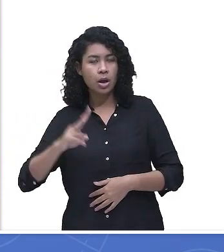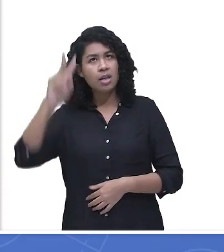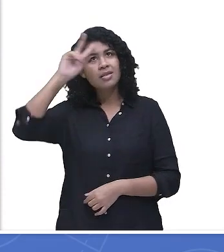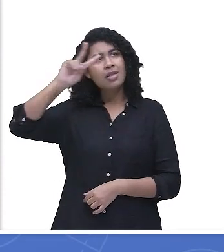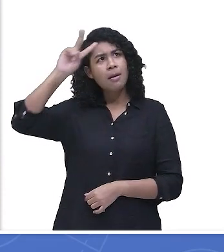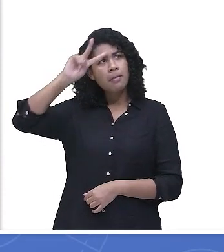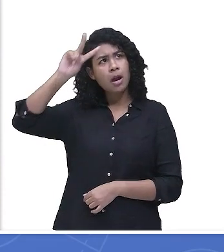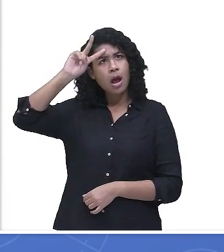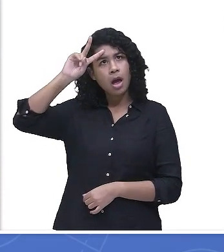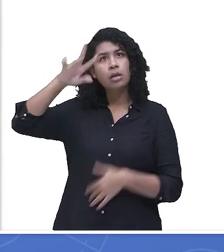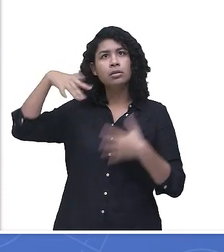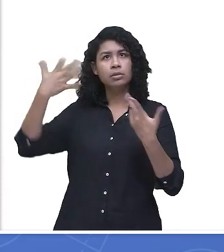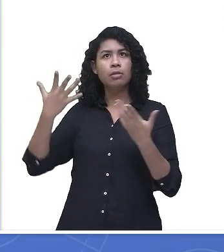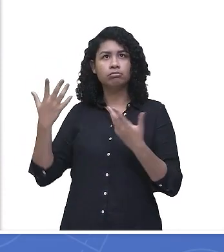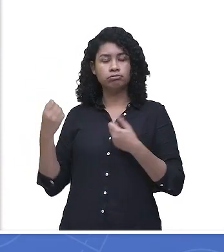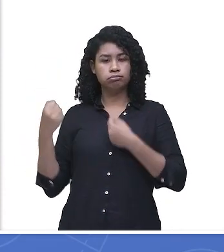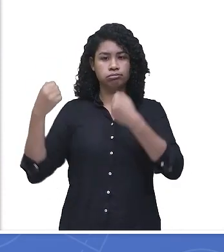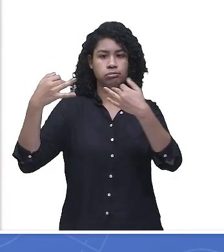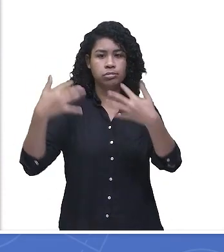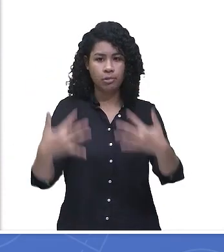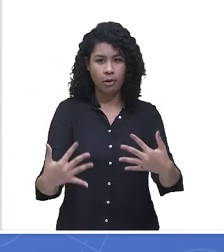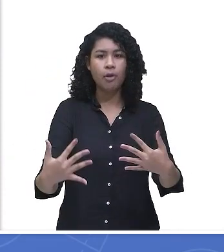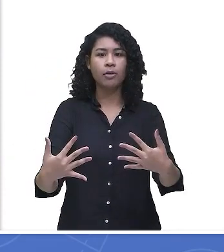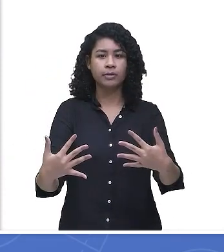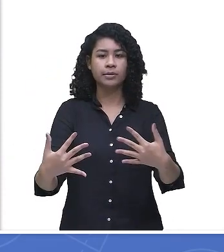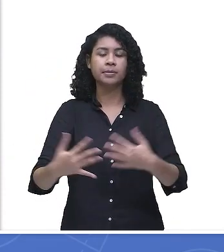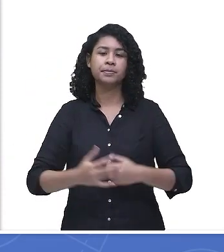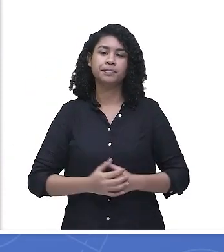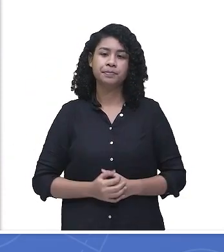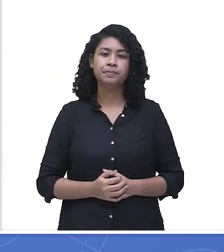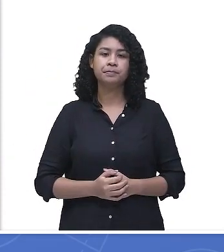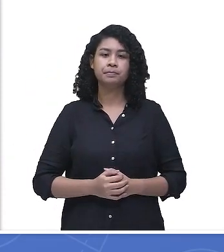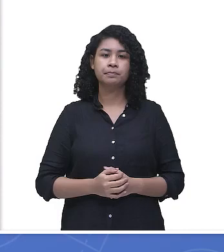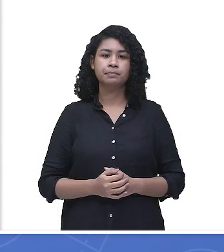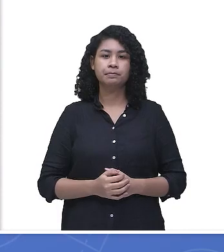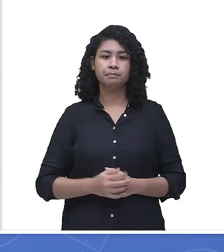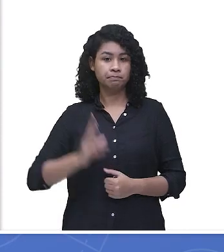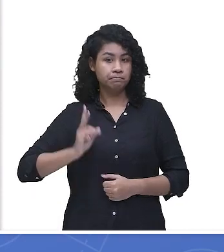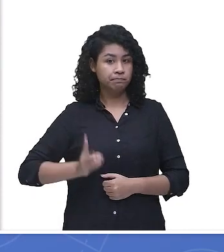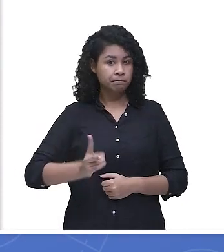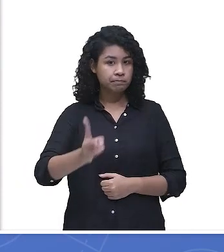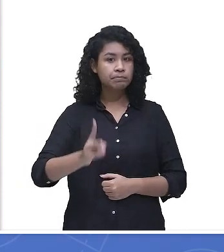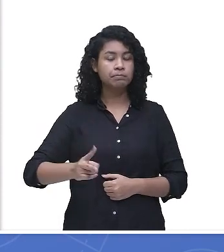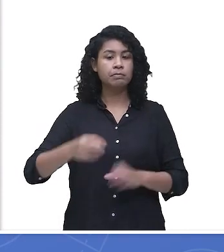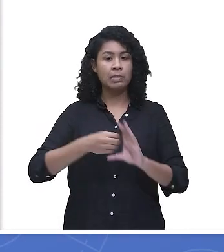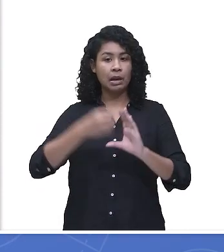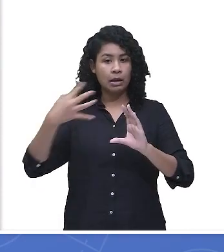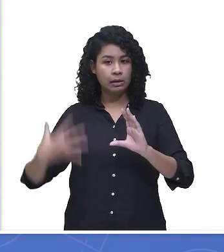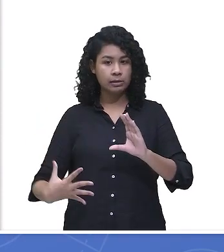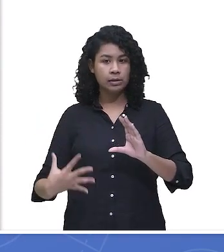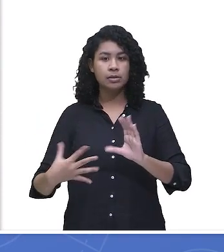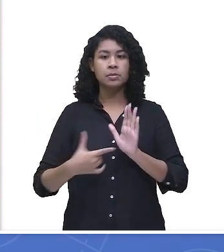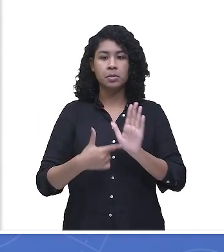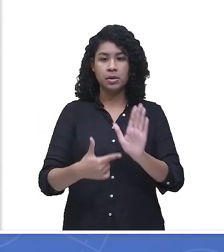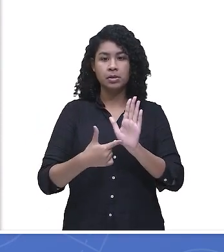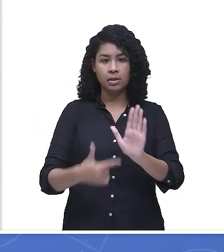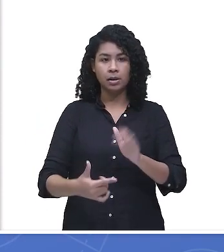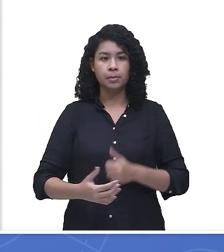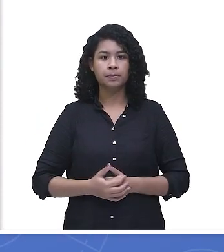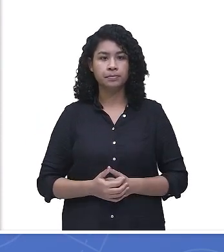aquele momento atual da narrativa, ok? Na sequência, olha só, que caracteriza também